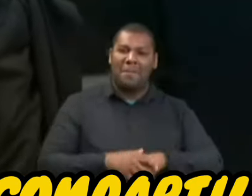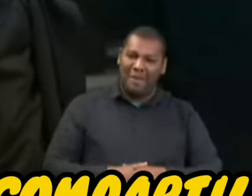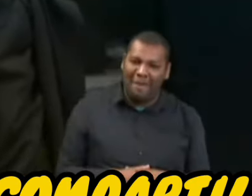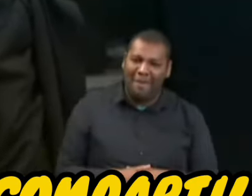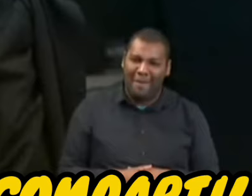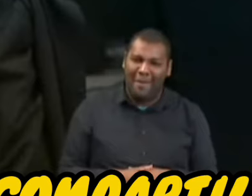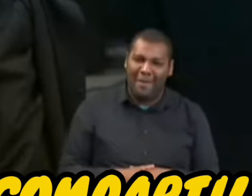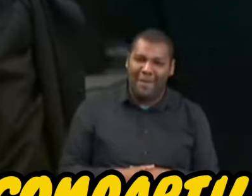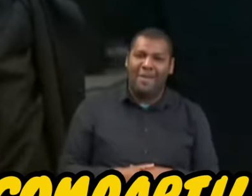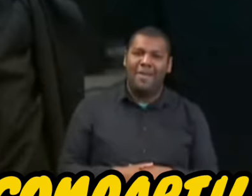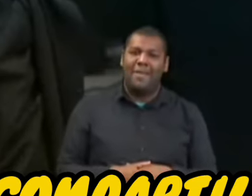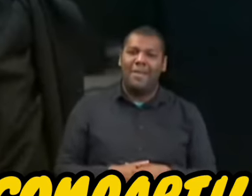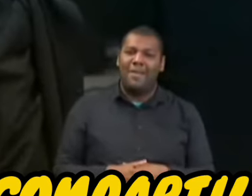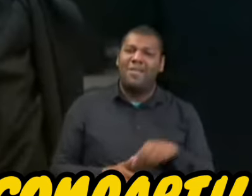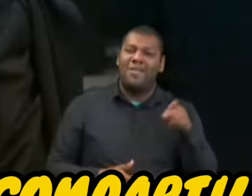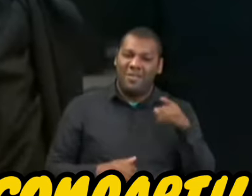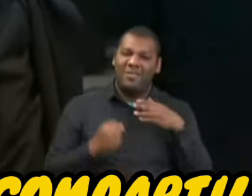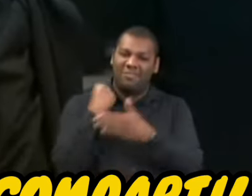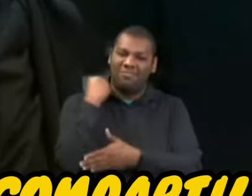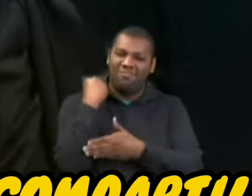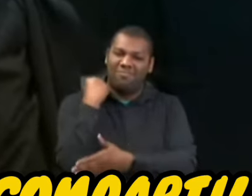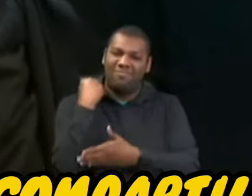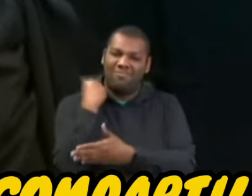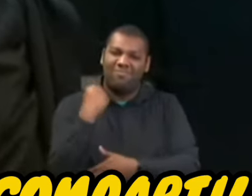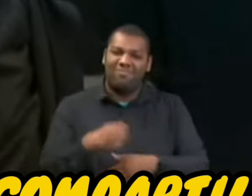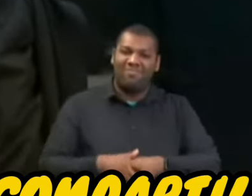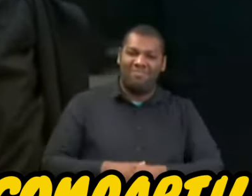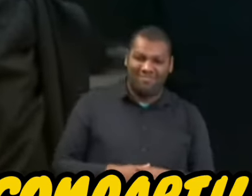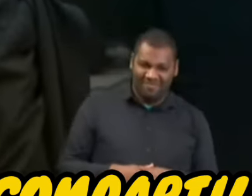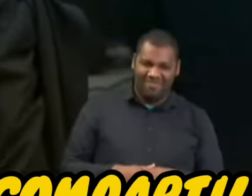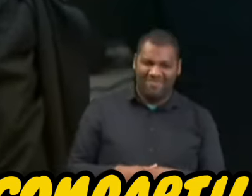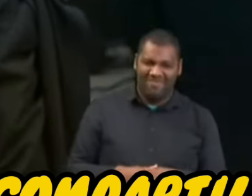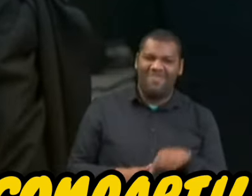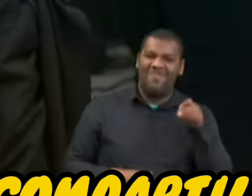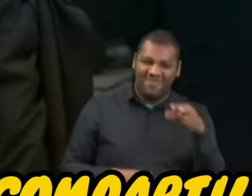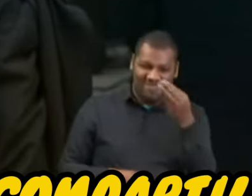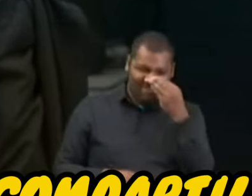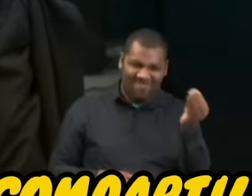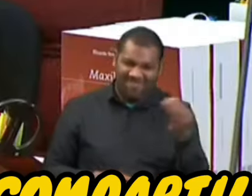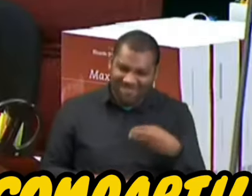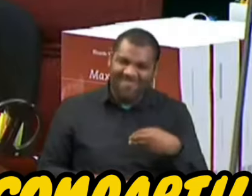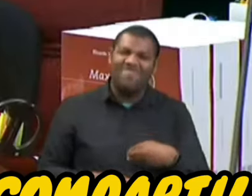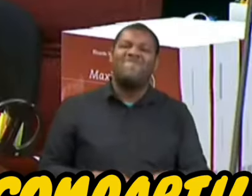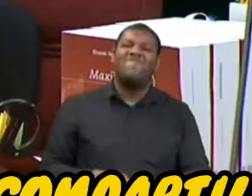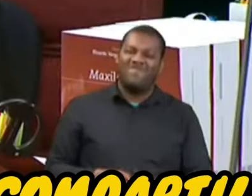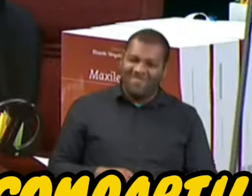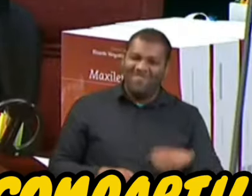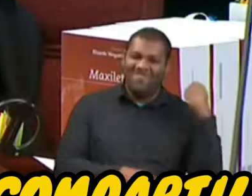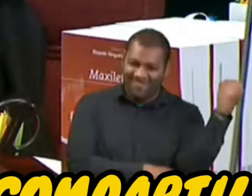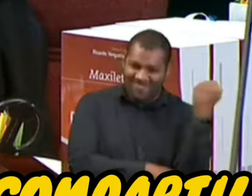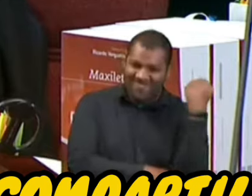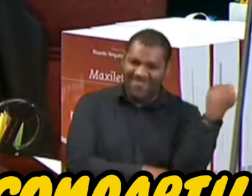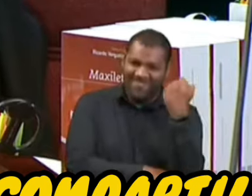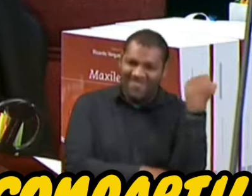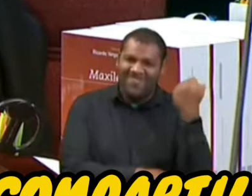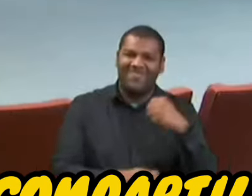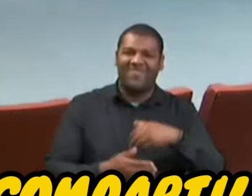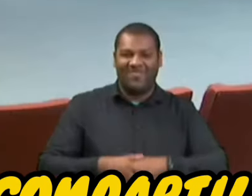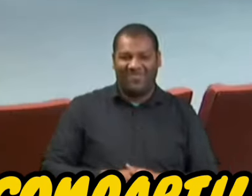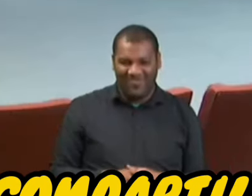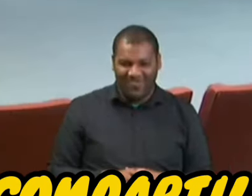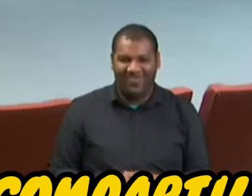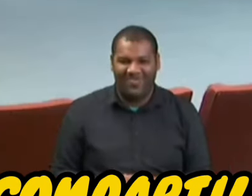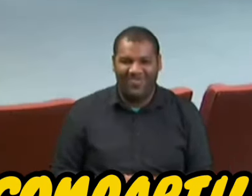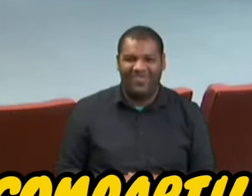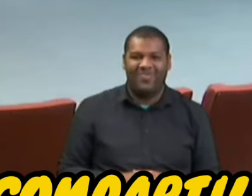Excelência realmente tem sido de um descaso não judicial comigo muito grave. Ministra Carmen, e aí